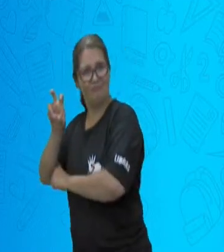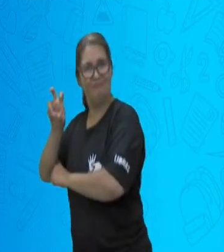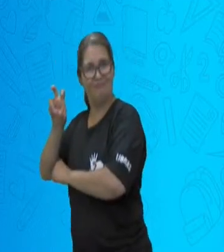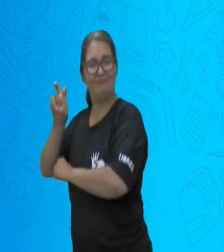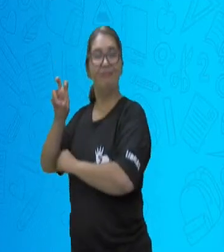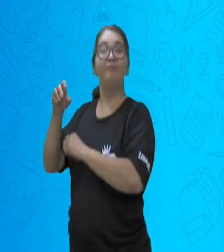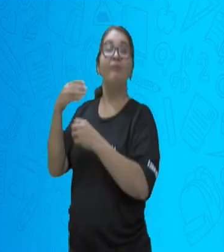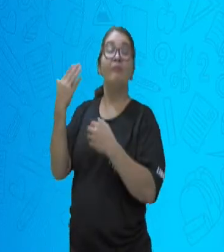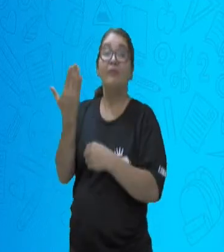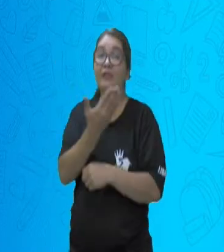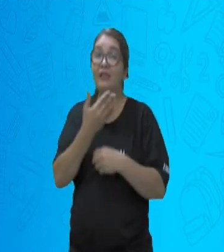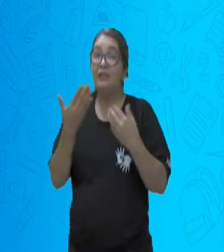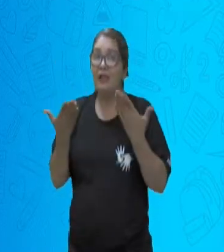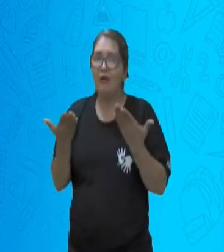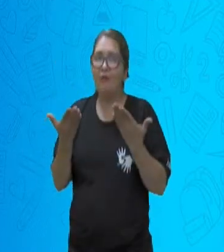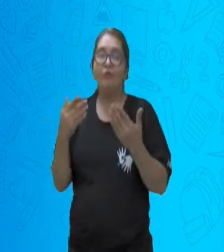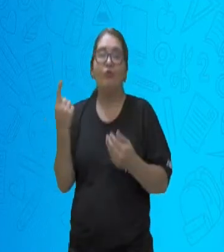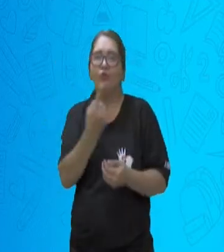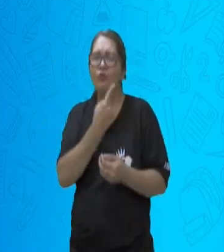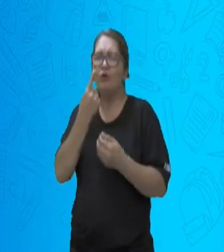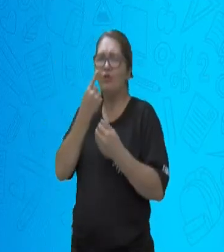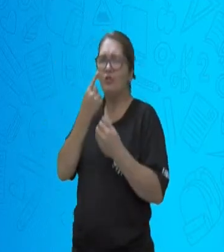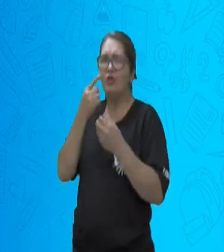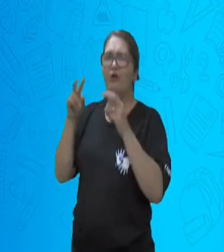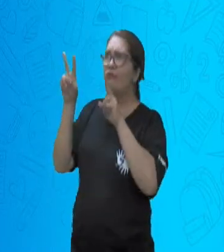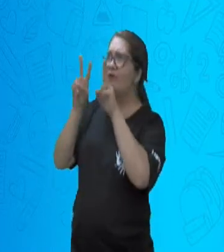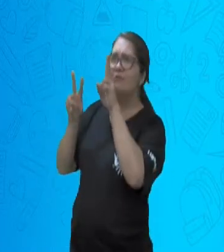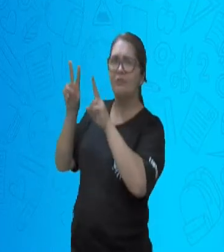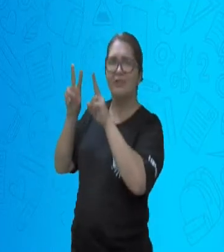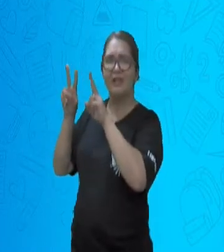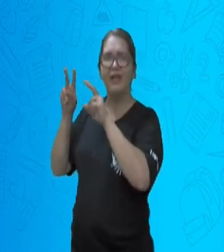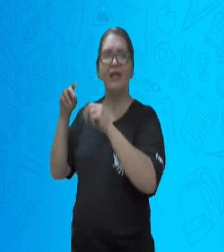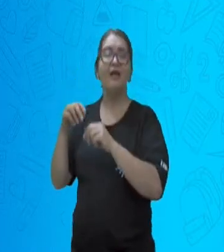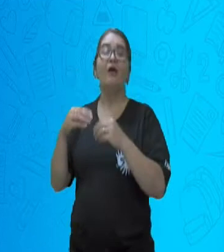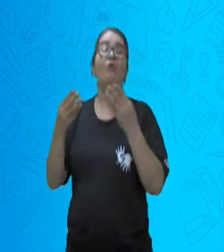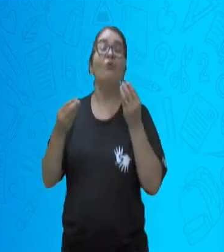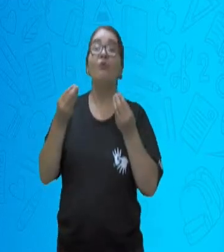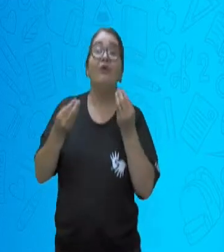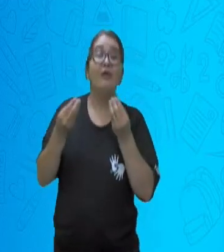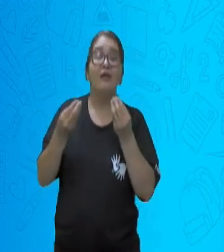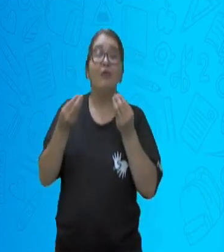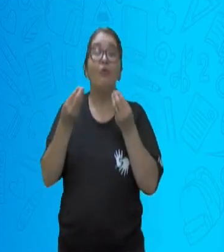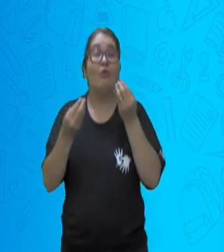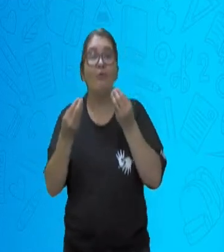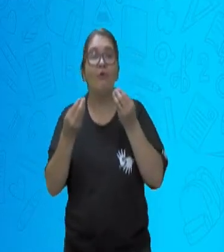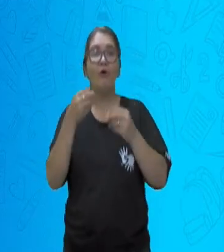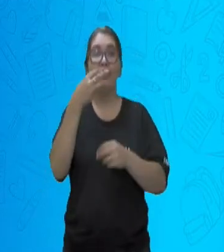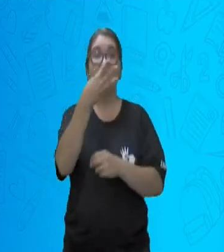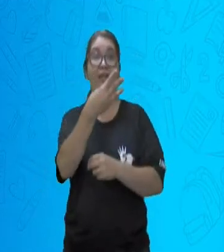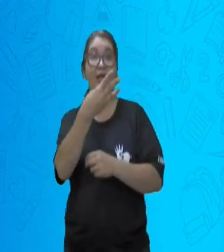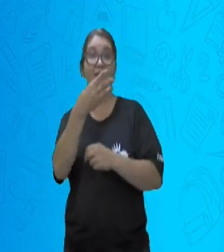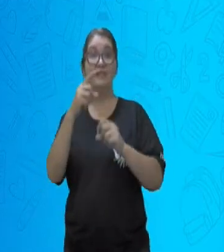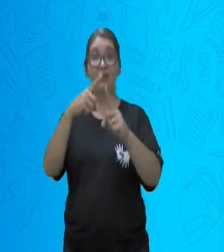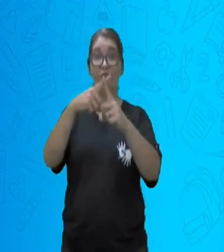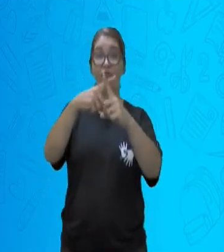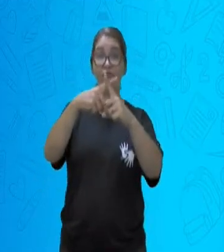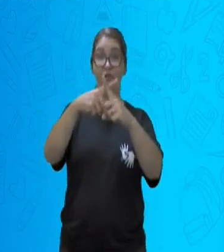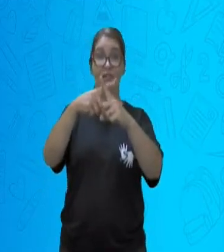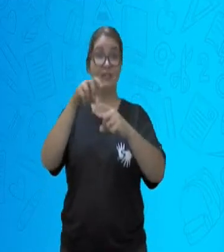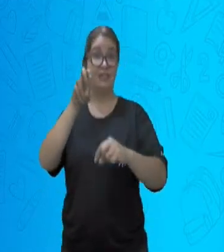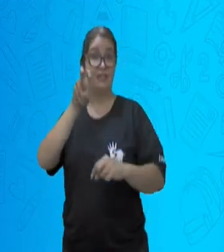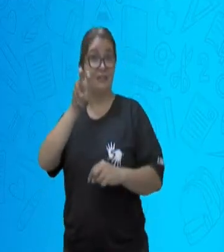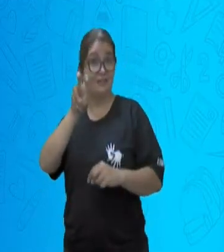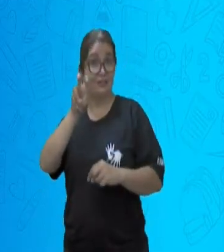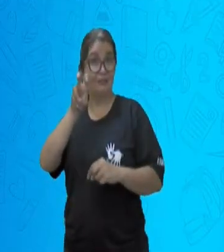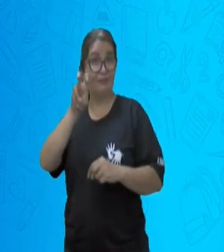leitura que a gente faz é a mesma. 3 vezes 5, 3 vezes 5. E aqui também um